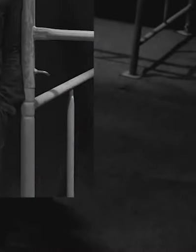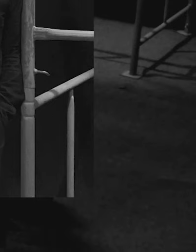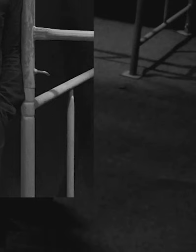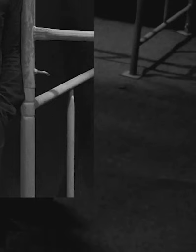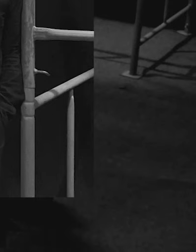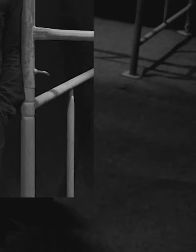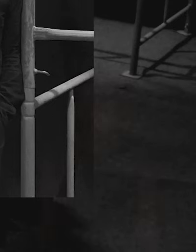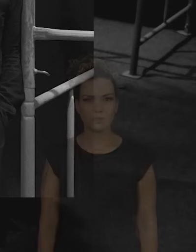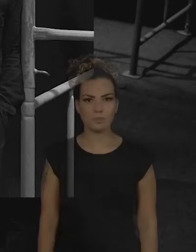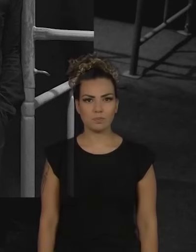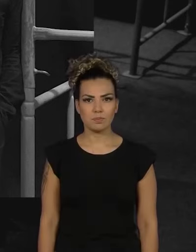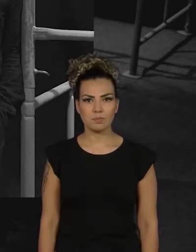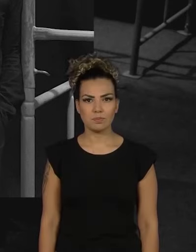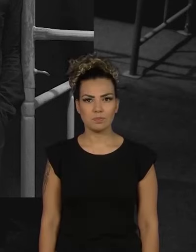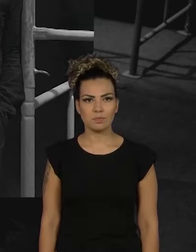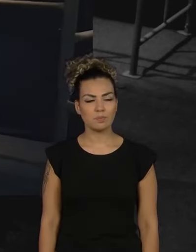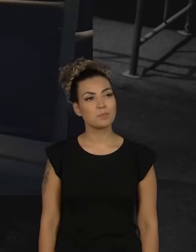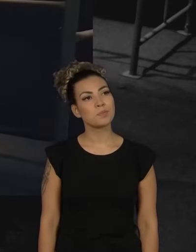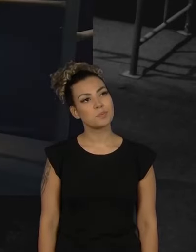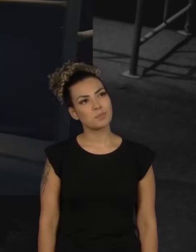O Ed,